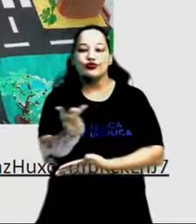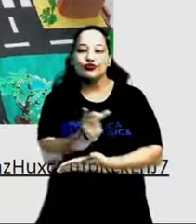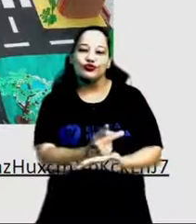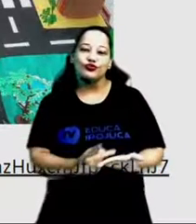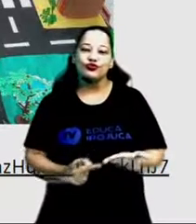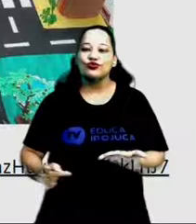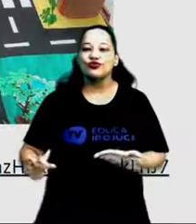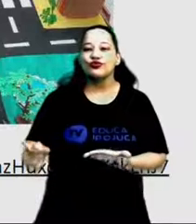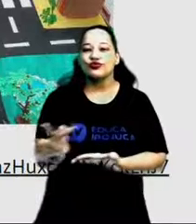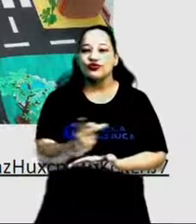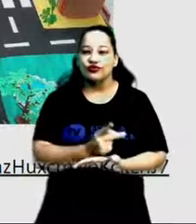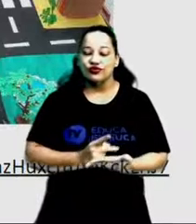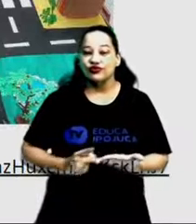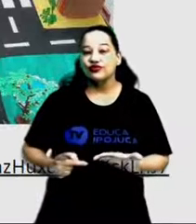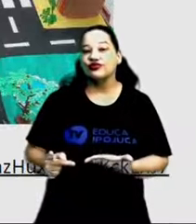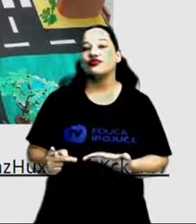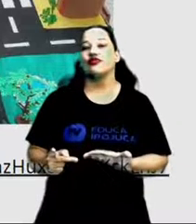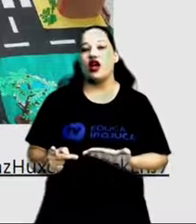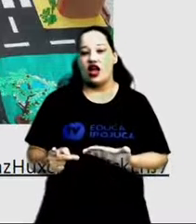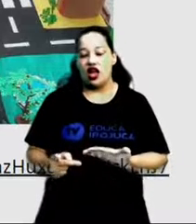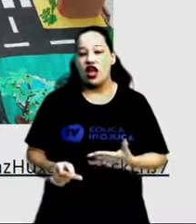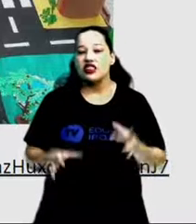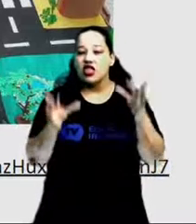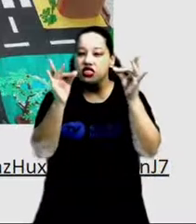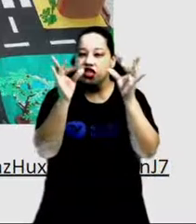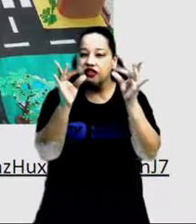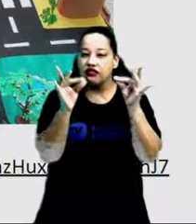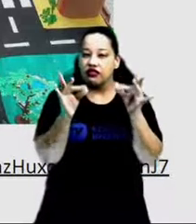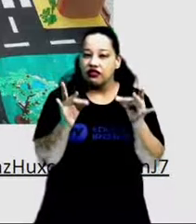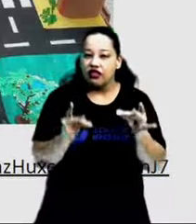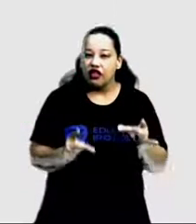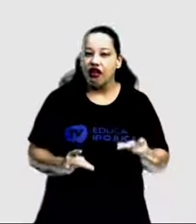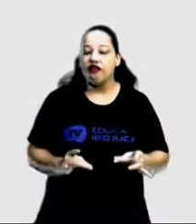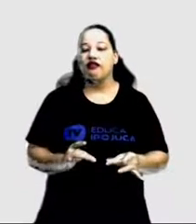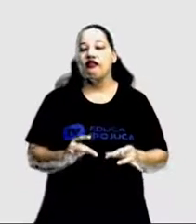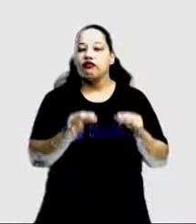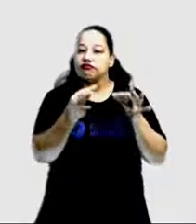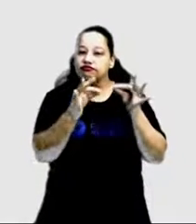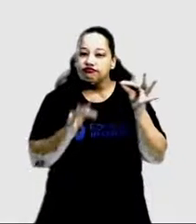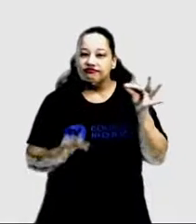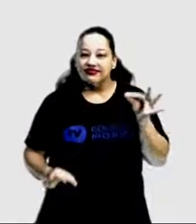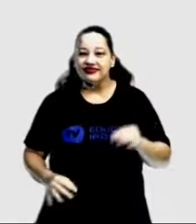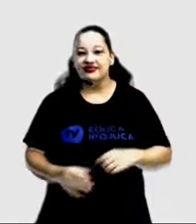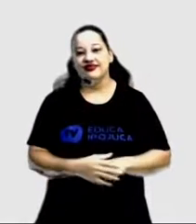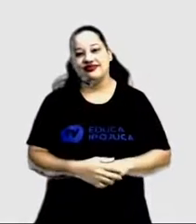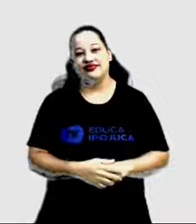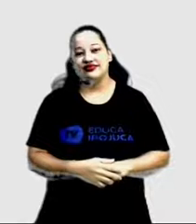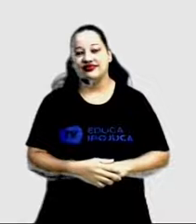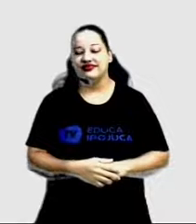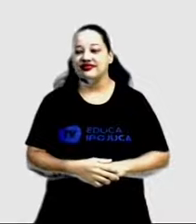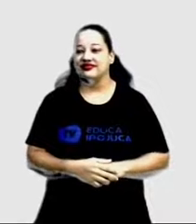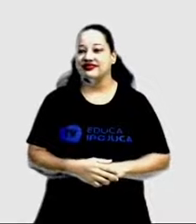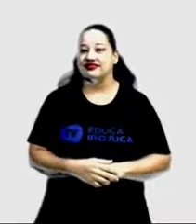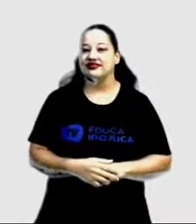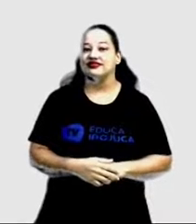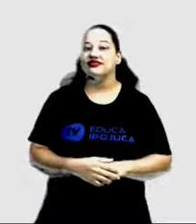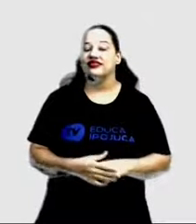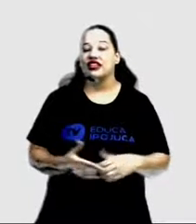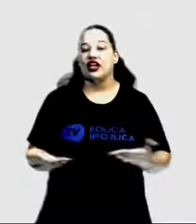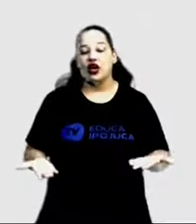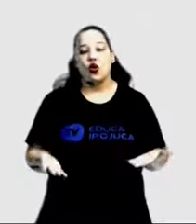desenhada, com mais detalhes.